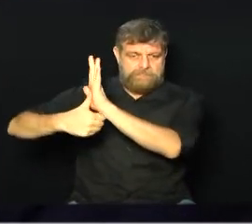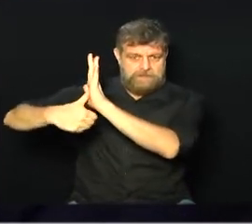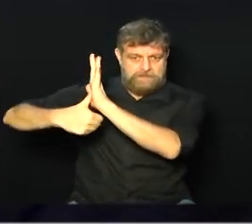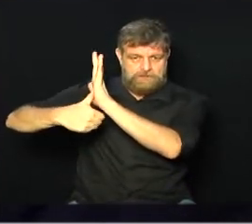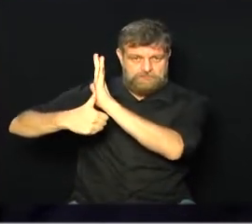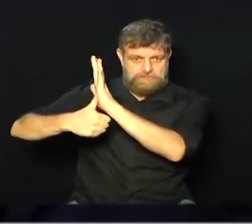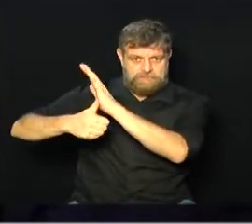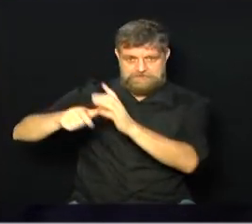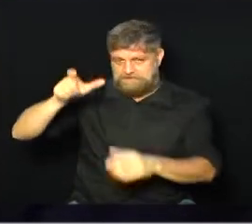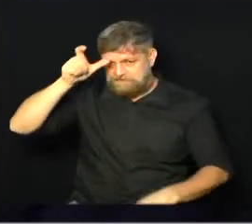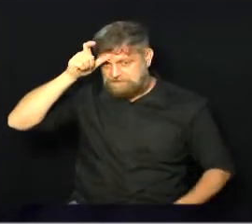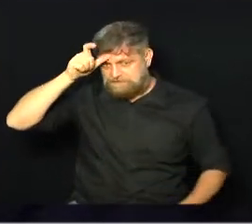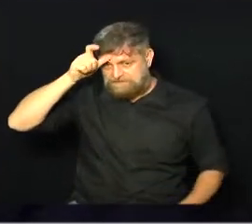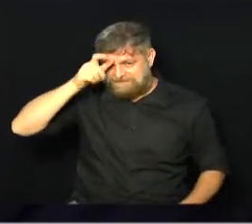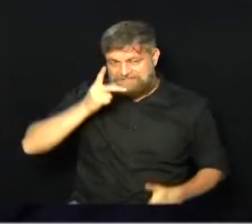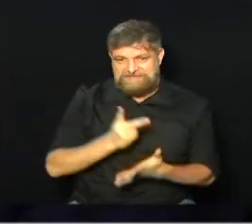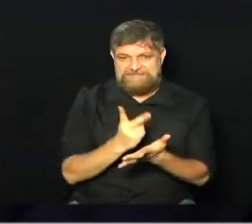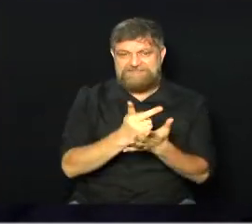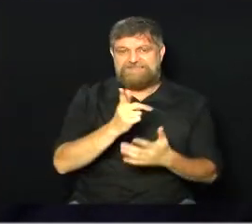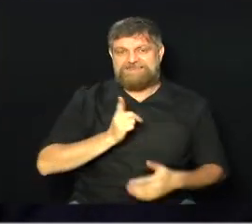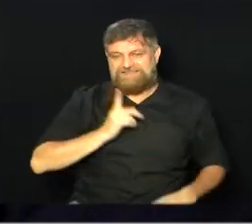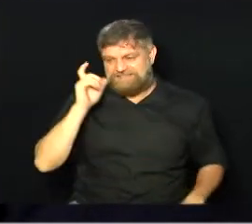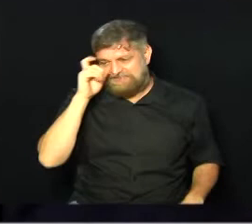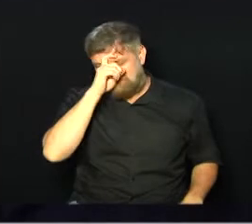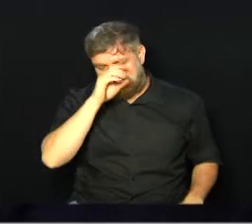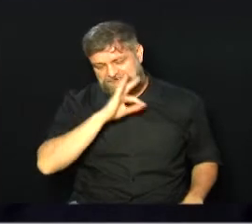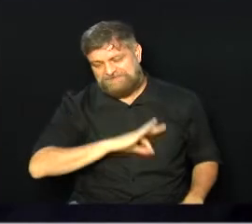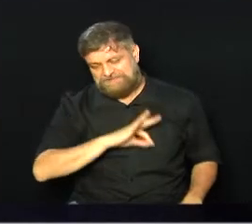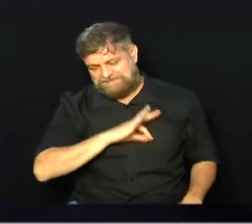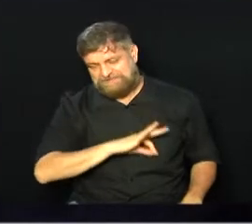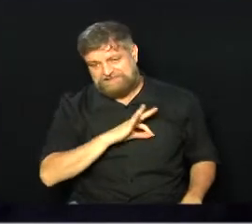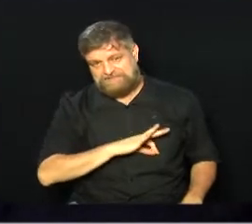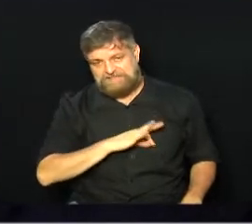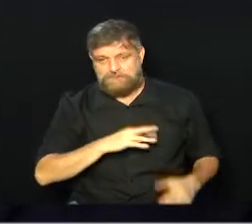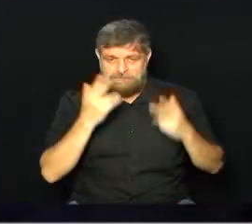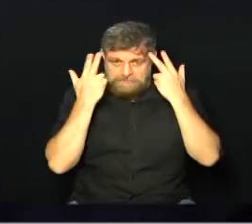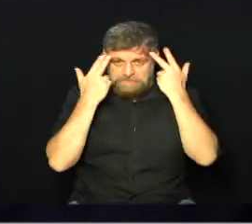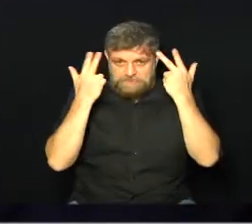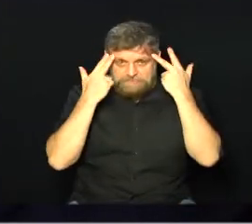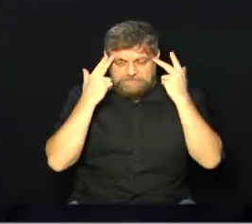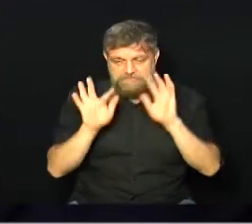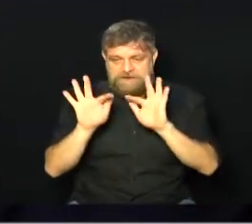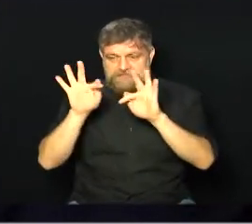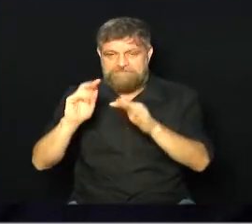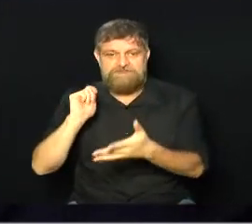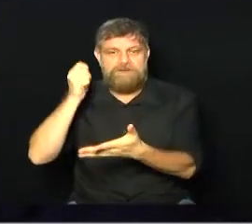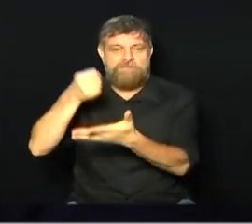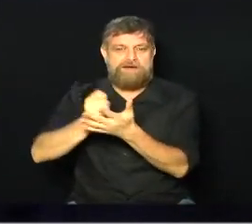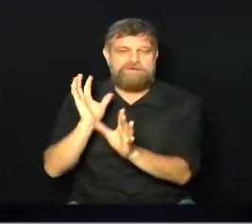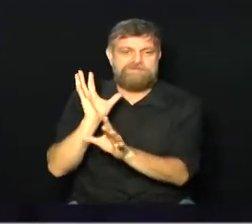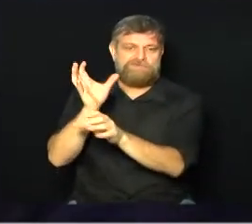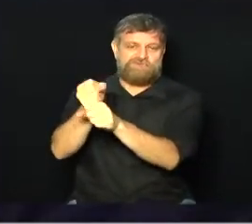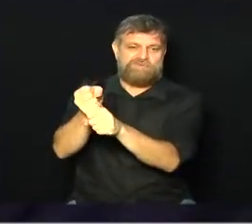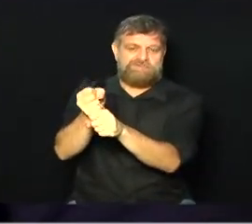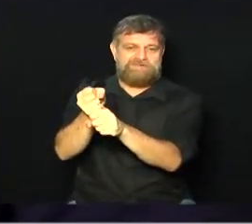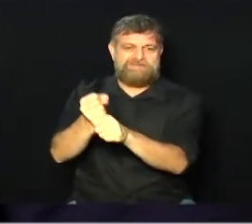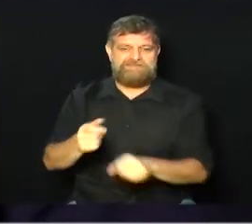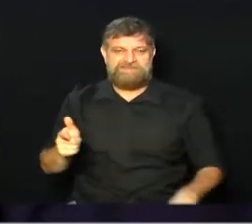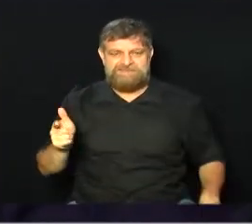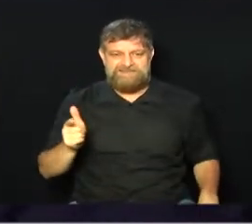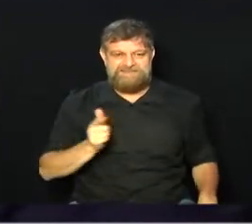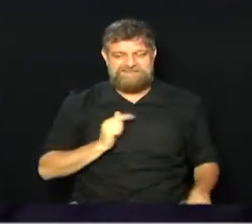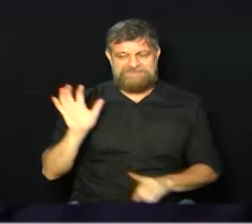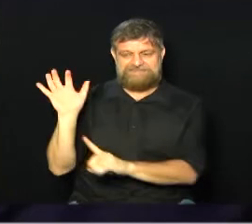quem vai para lá sempre tem dificuldade em receber, isso é normal. Mas no final pagam todo mundo. E tem então, que lidar com a pressão, são